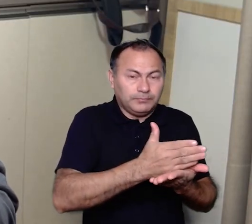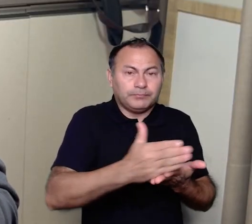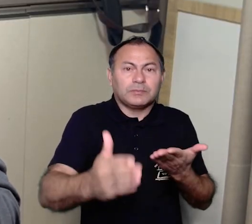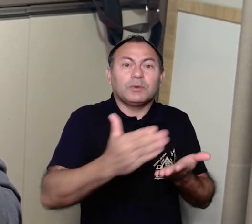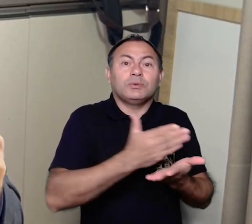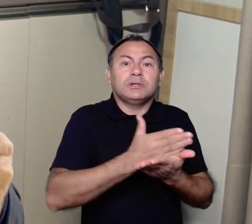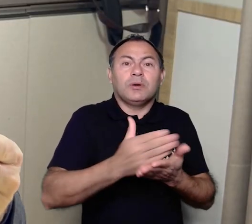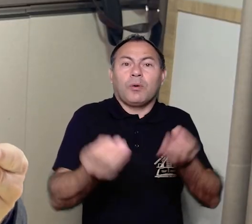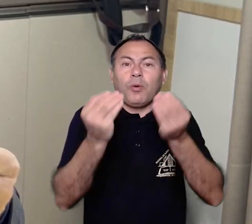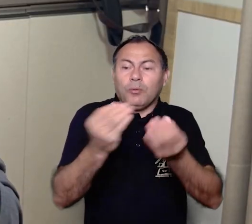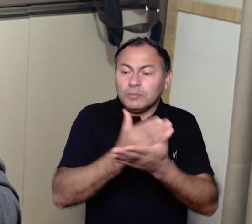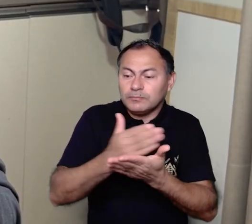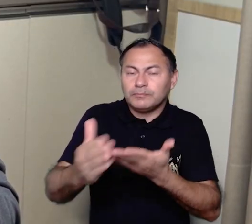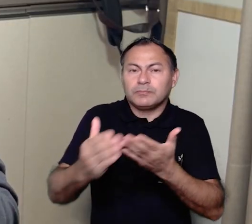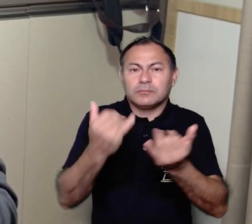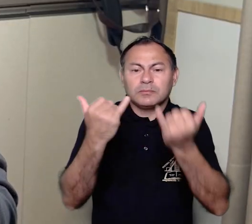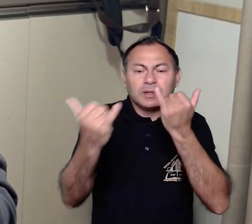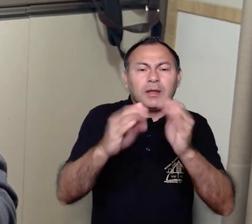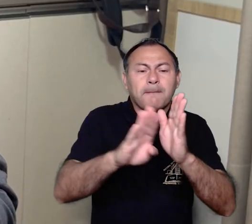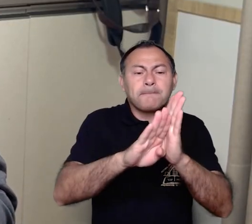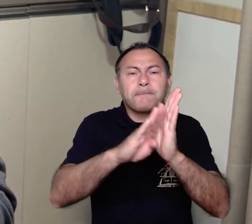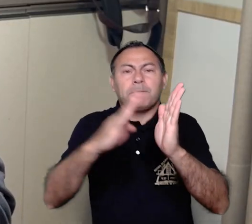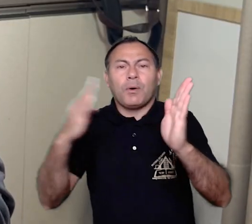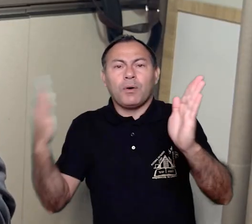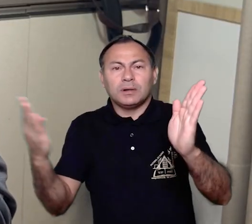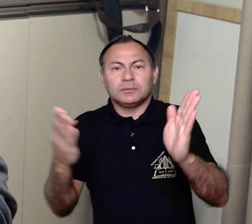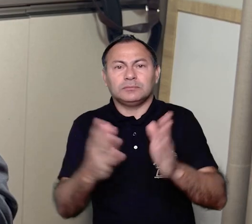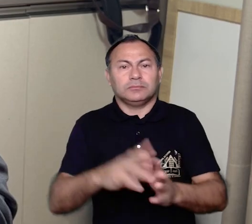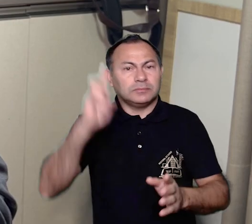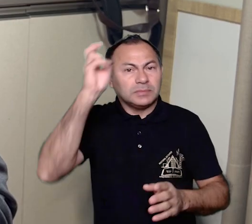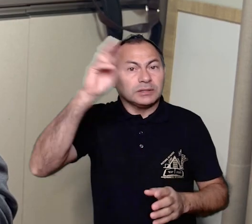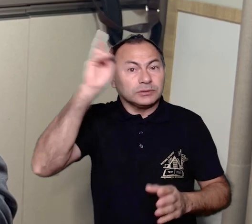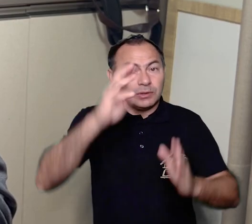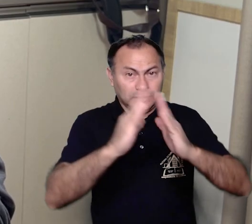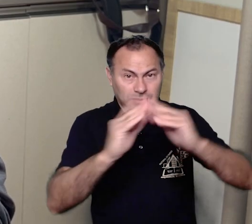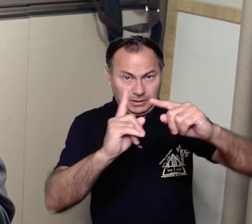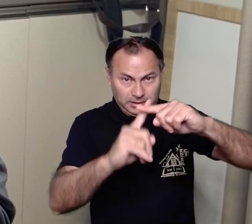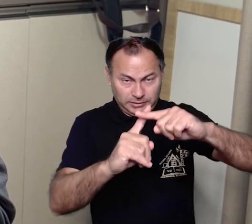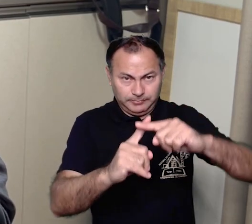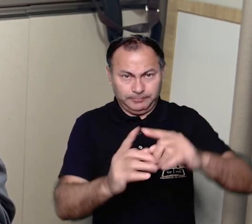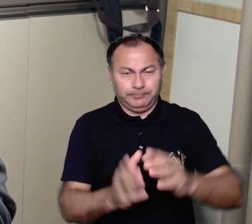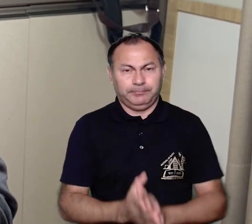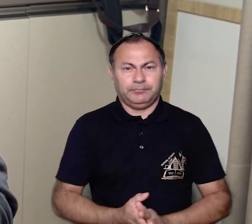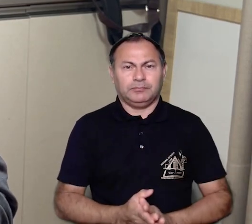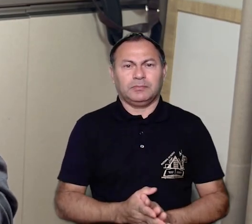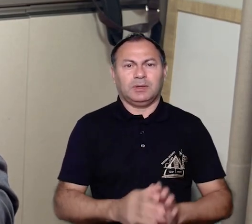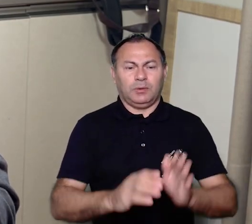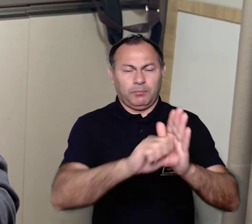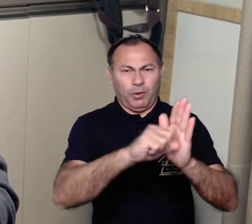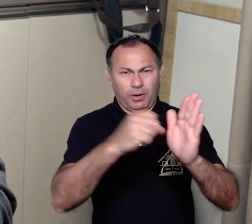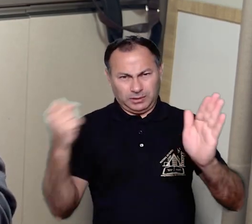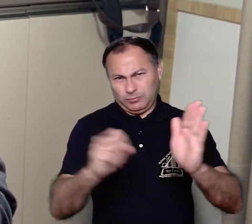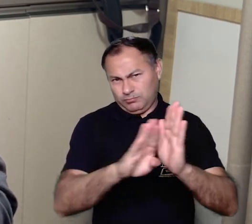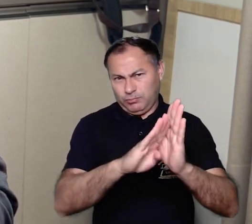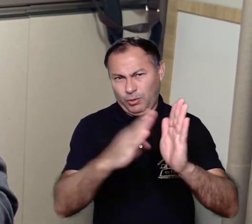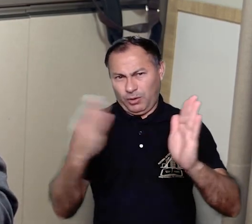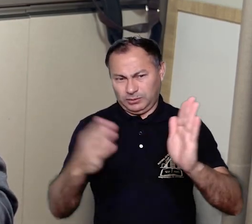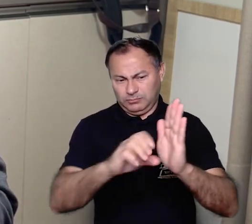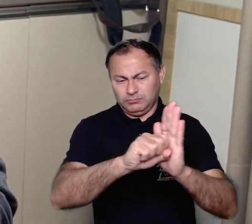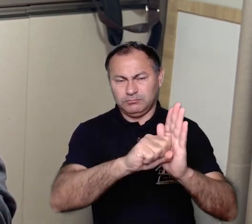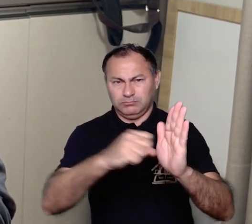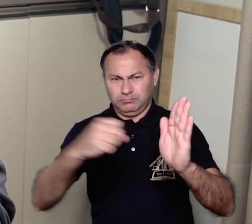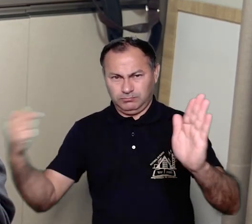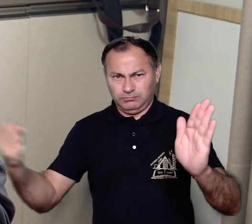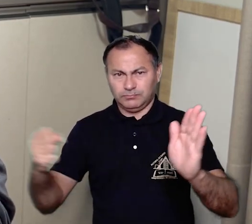origem, como surgiu essa questão da porta na história da igreja. Bom, o conceito tem as